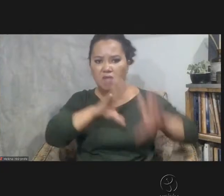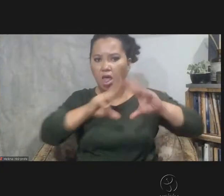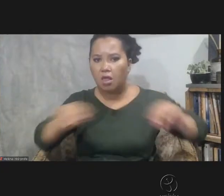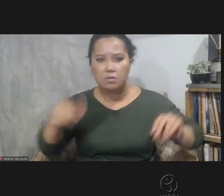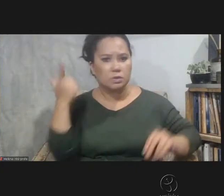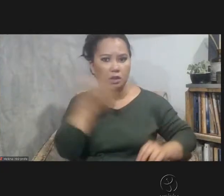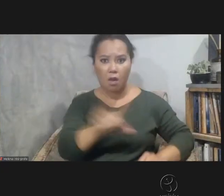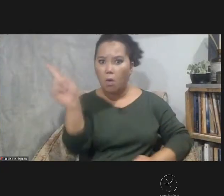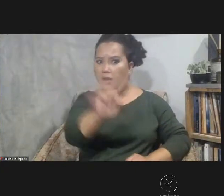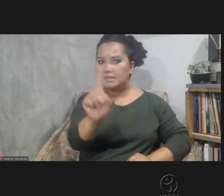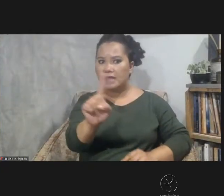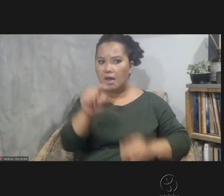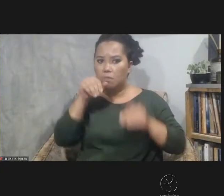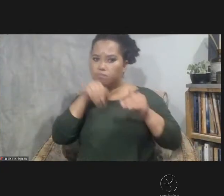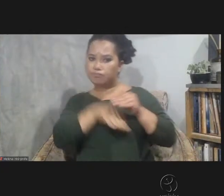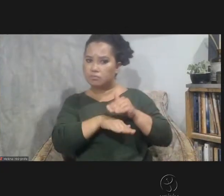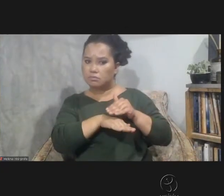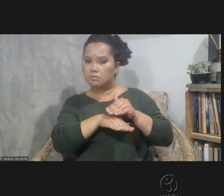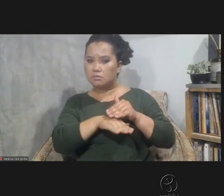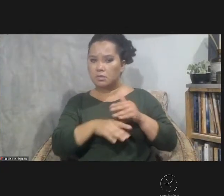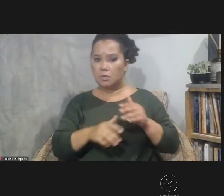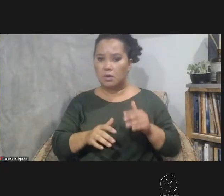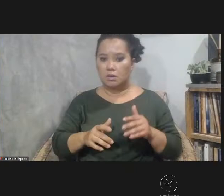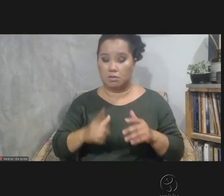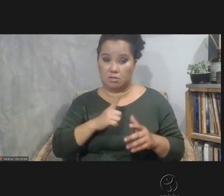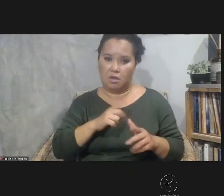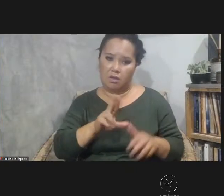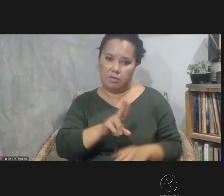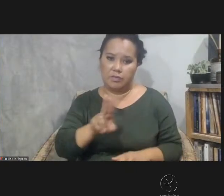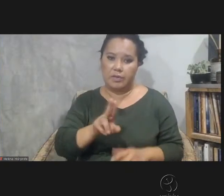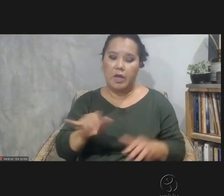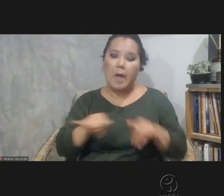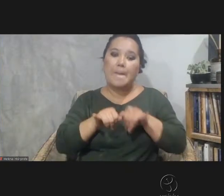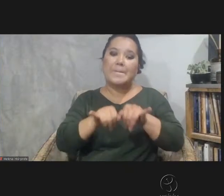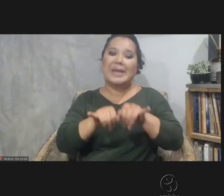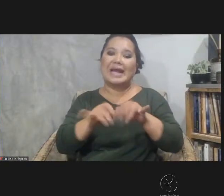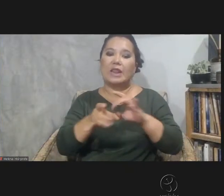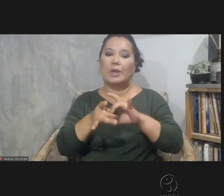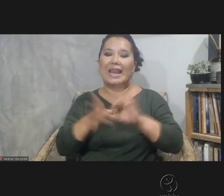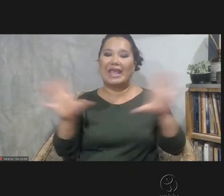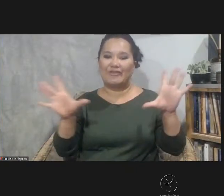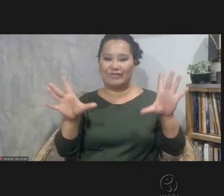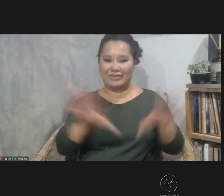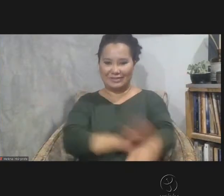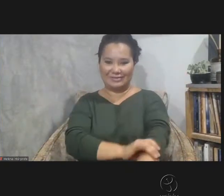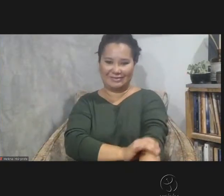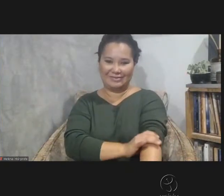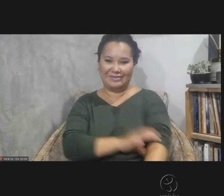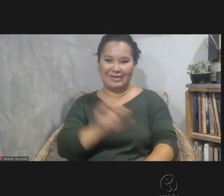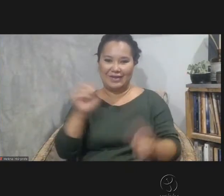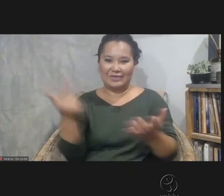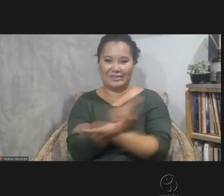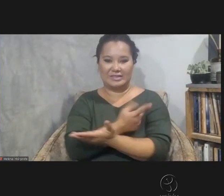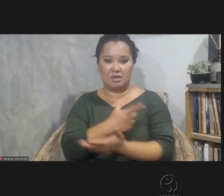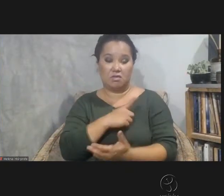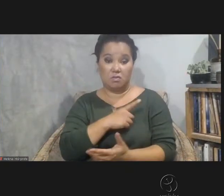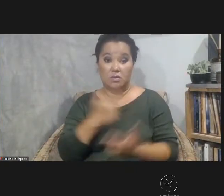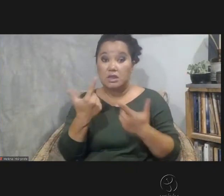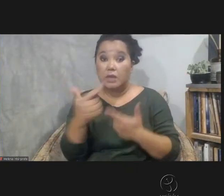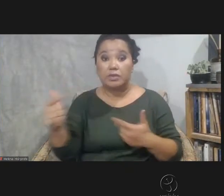Os chamados mercados livres levaram à monopolização, à redução da